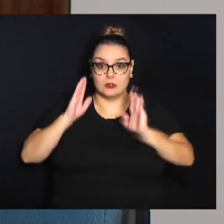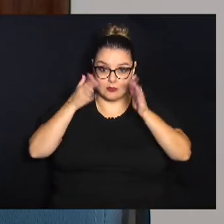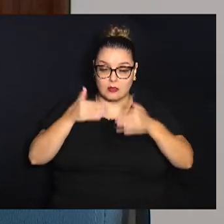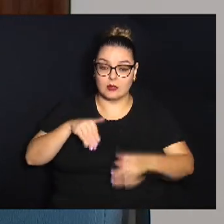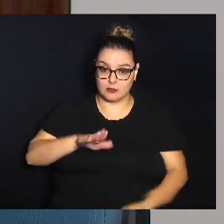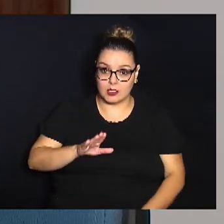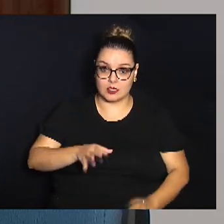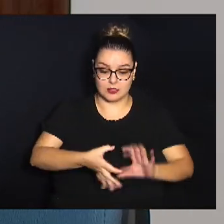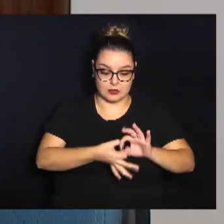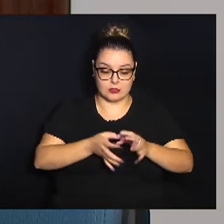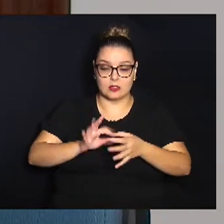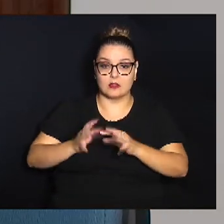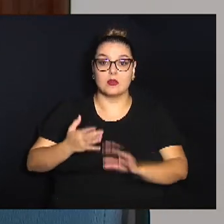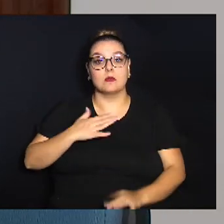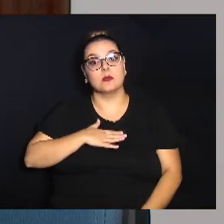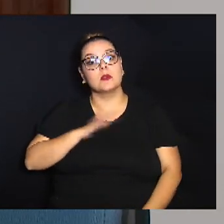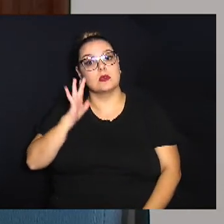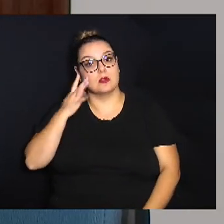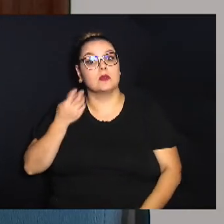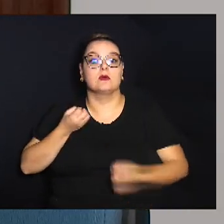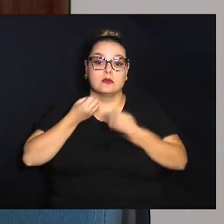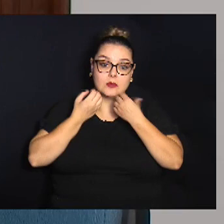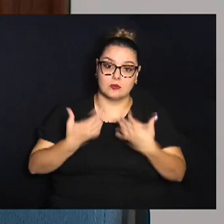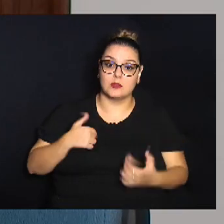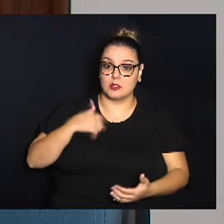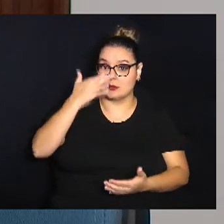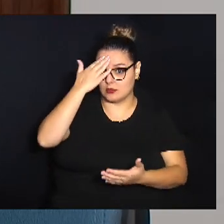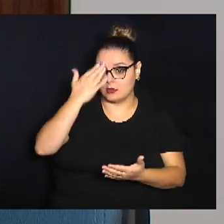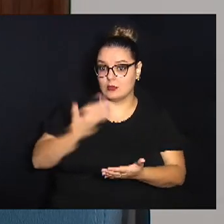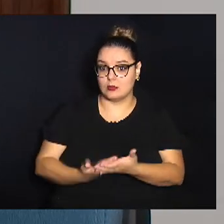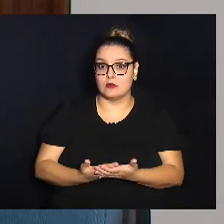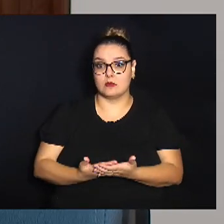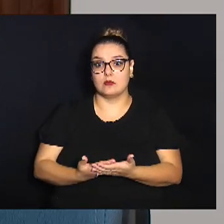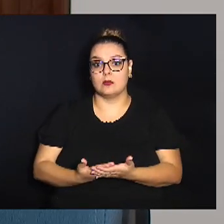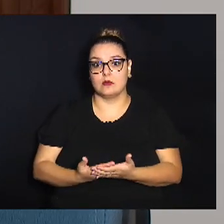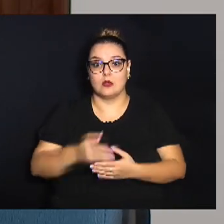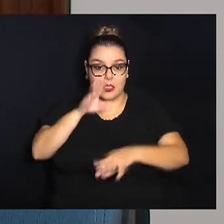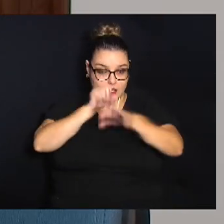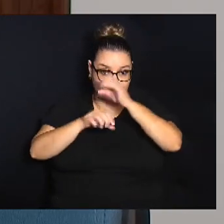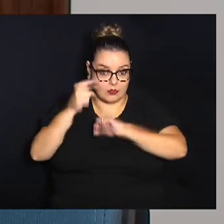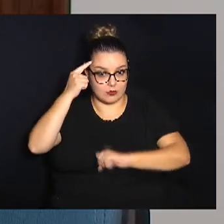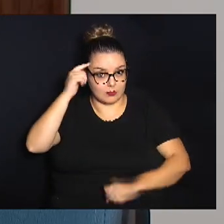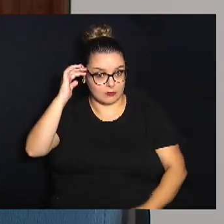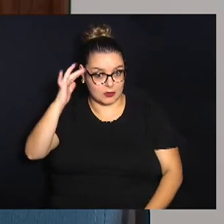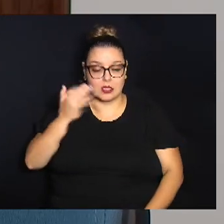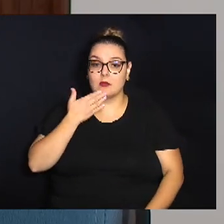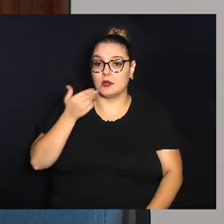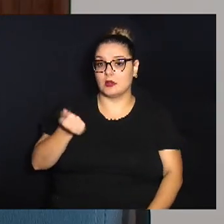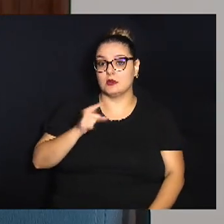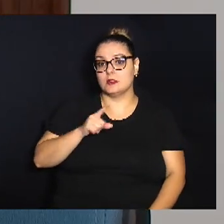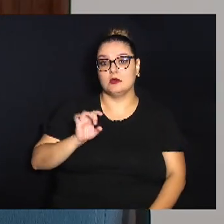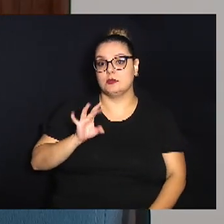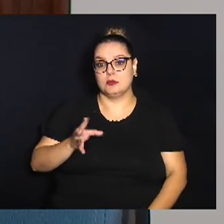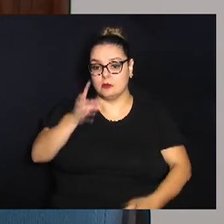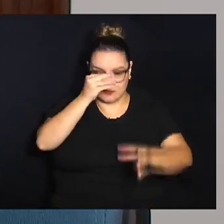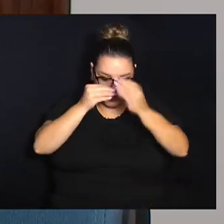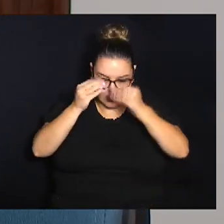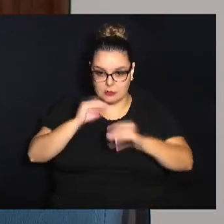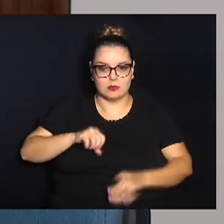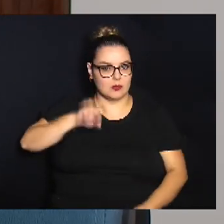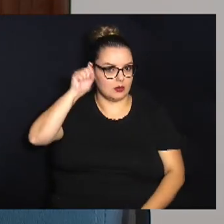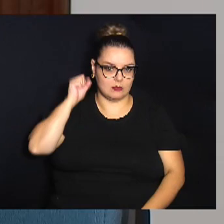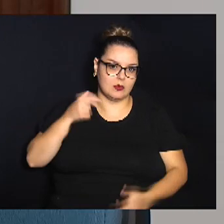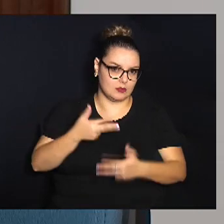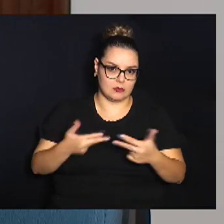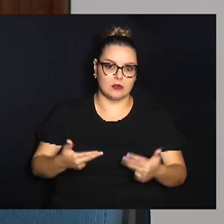em Olimpíada e para mim eu acho que foi bom, porque eu acredito que eu aprendi a pensar melhor e não só, decorar um monte de coisa pro vestibular, essas